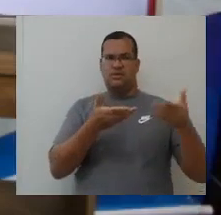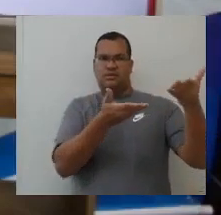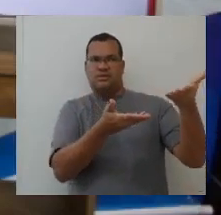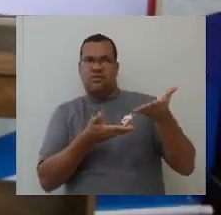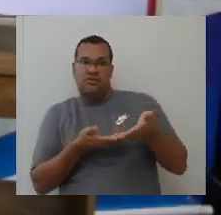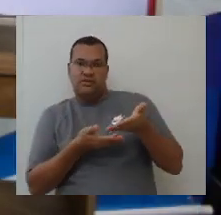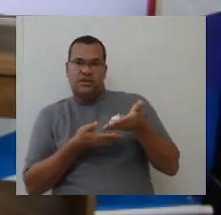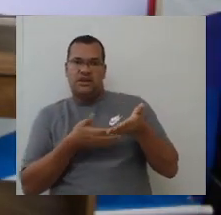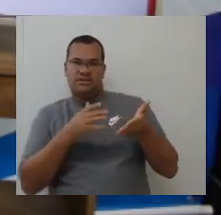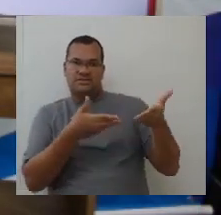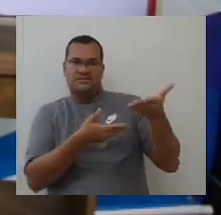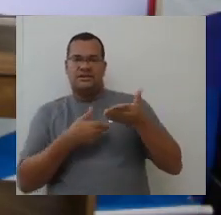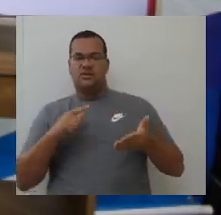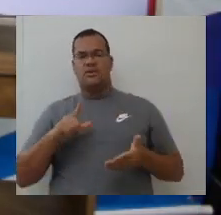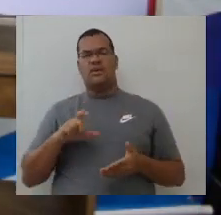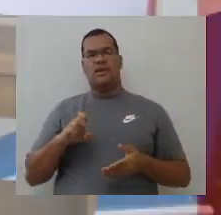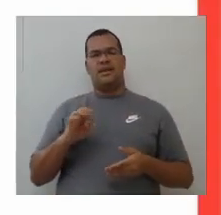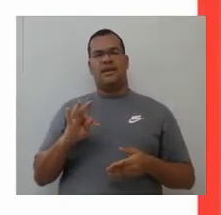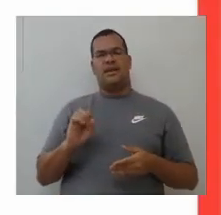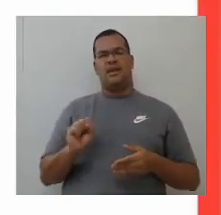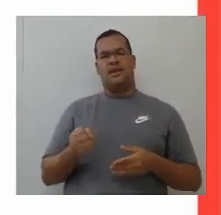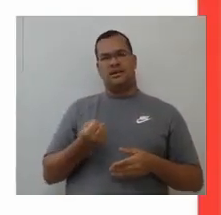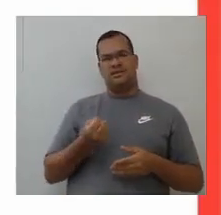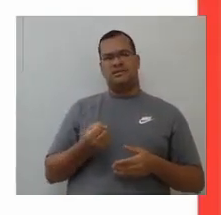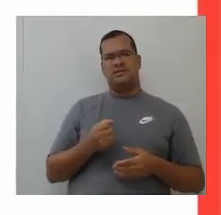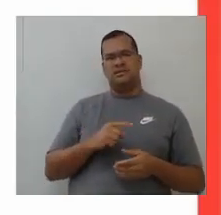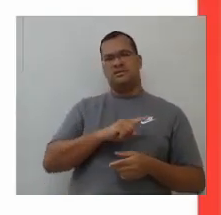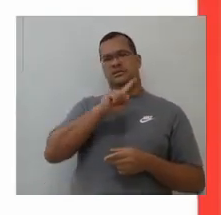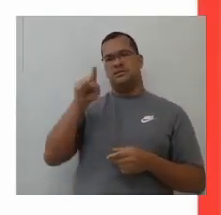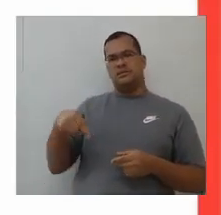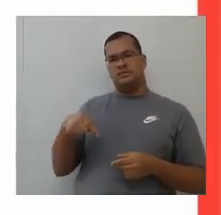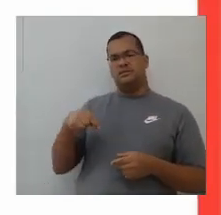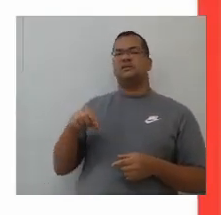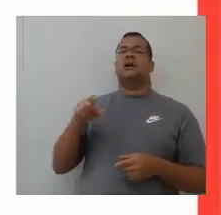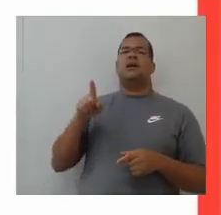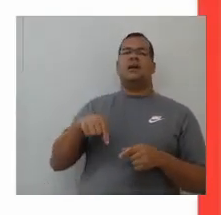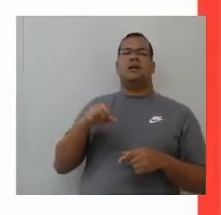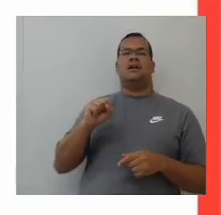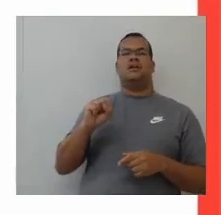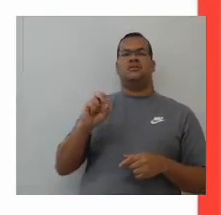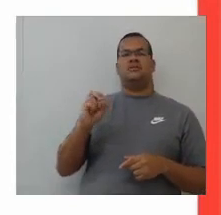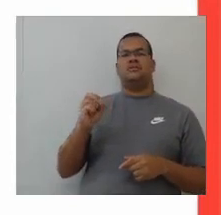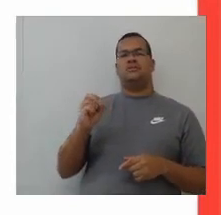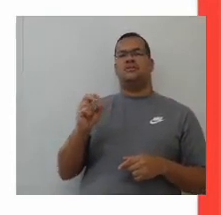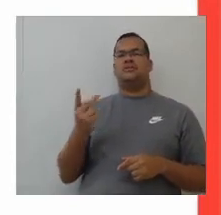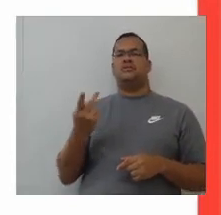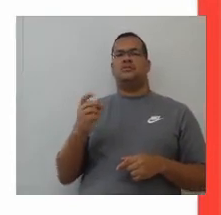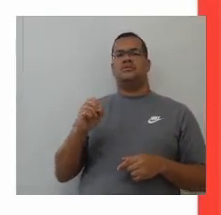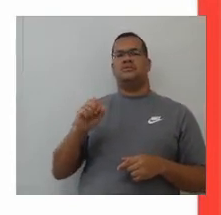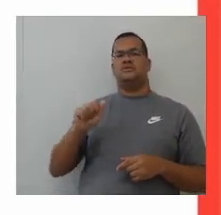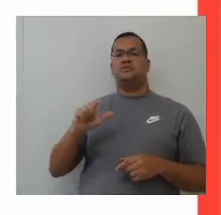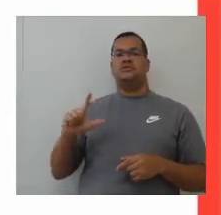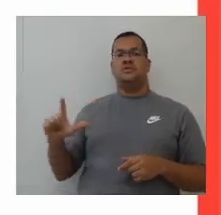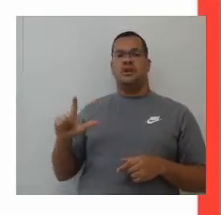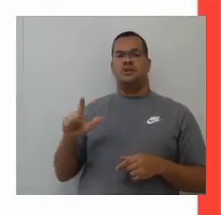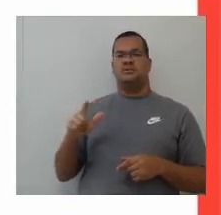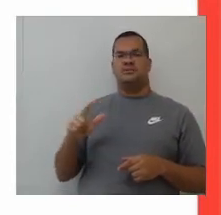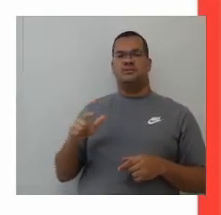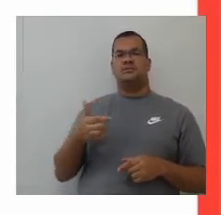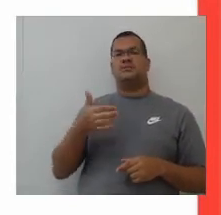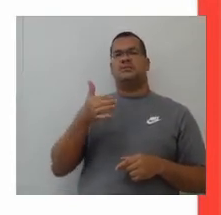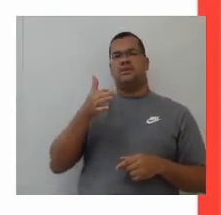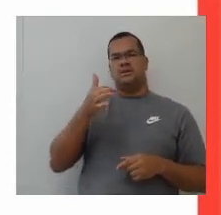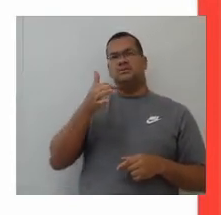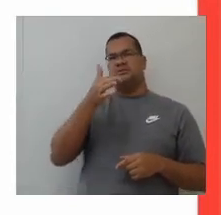você, serão feitas utilizando o auxiliar shall, que também está lá naquela lista de verbos modais, os 10 verbos modais da língua